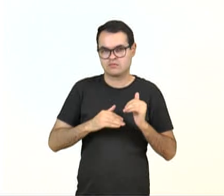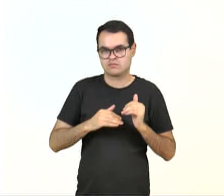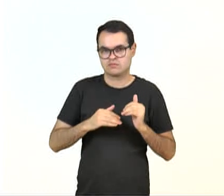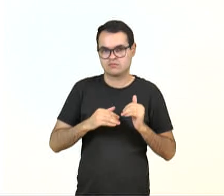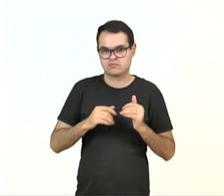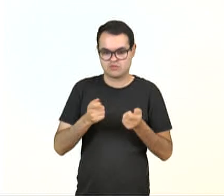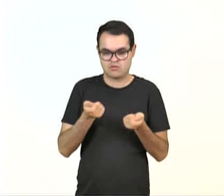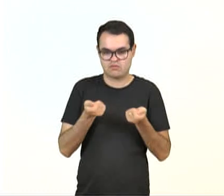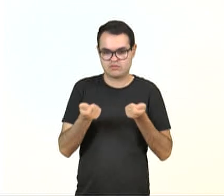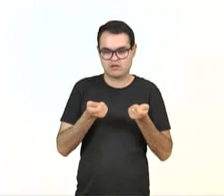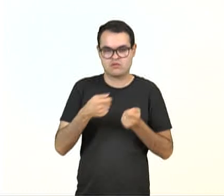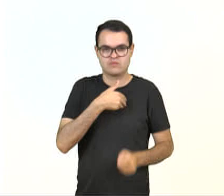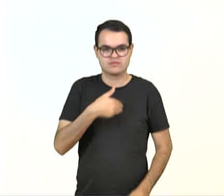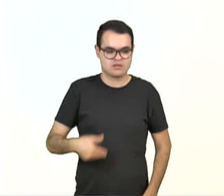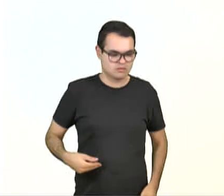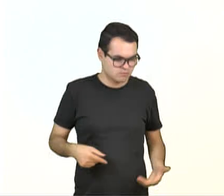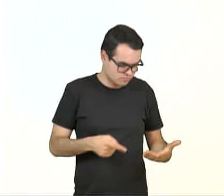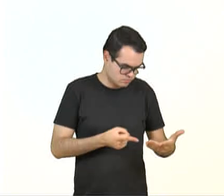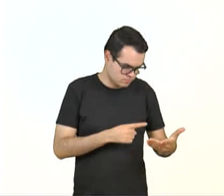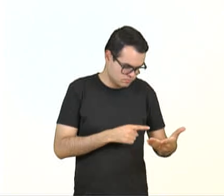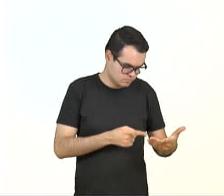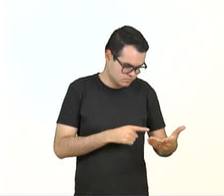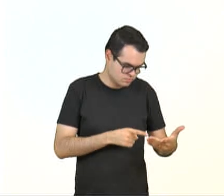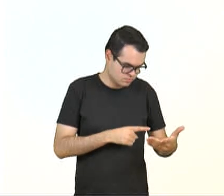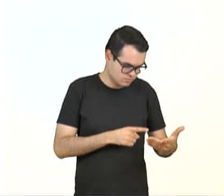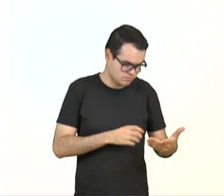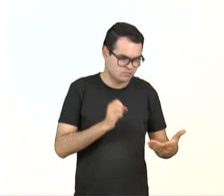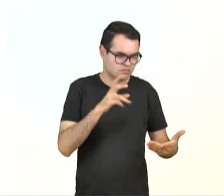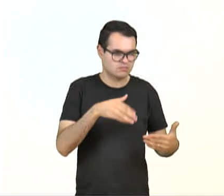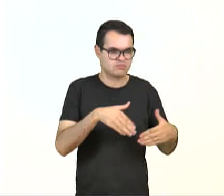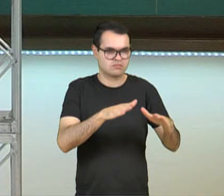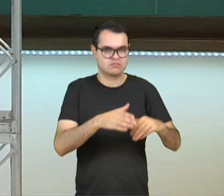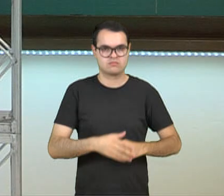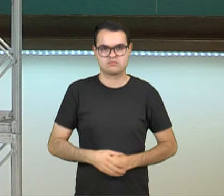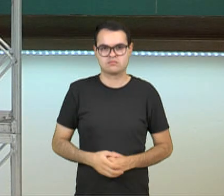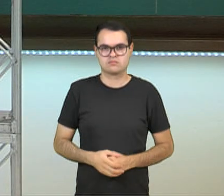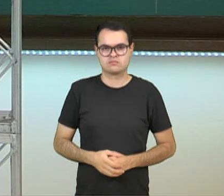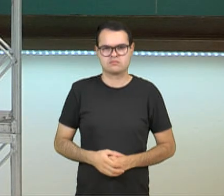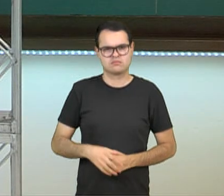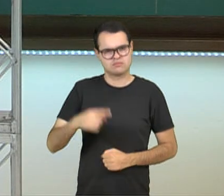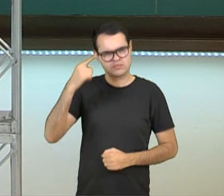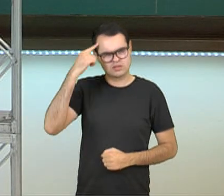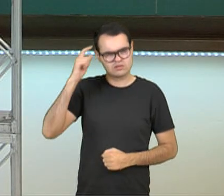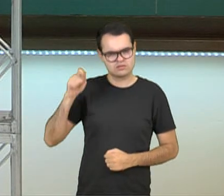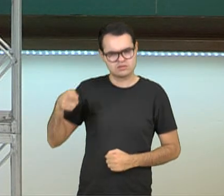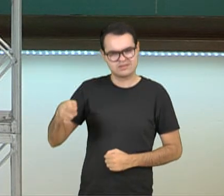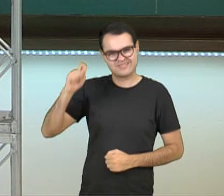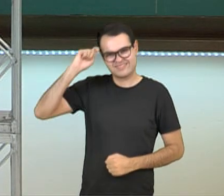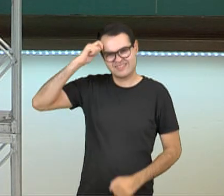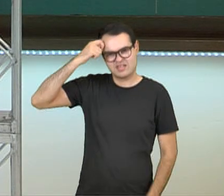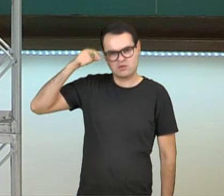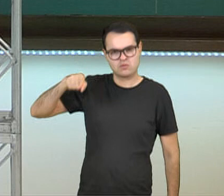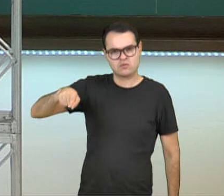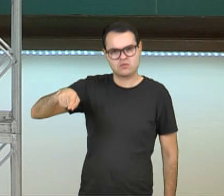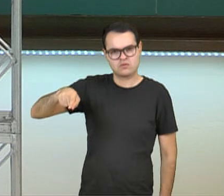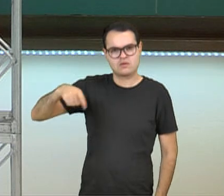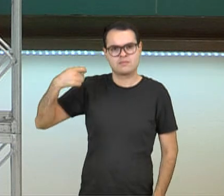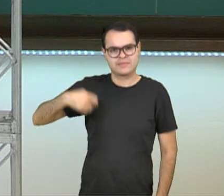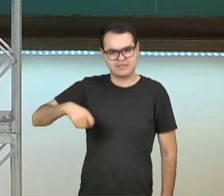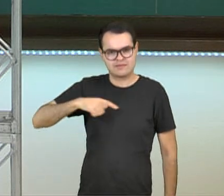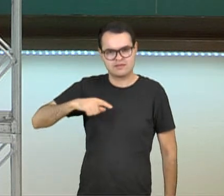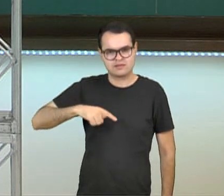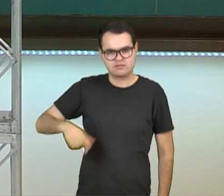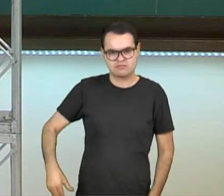forma de controle do Estado. Você já pensou, pessoal? Só porque eles eram negros, eles tinham que